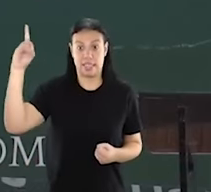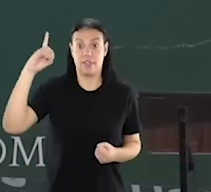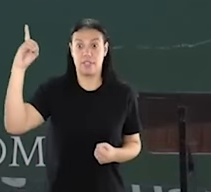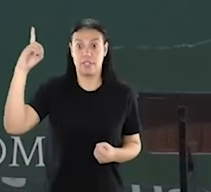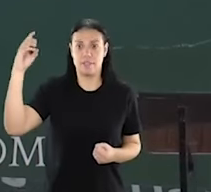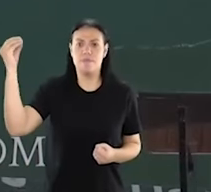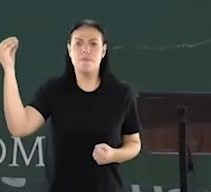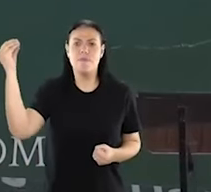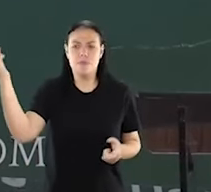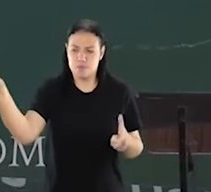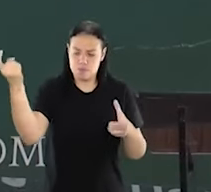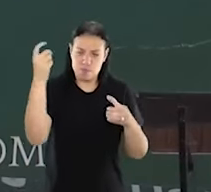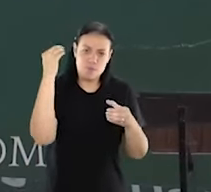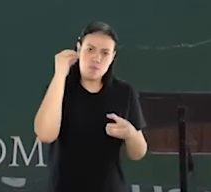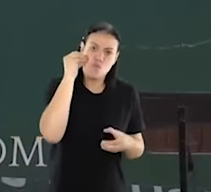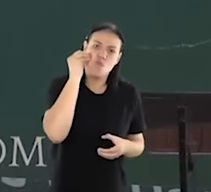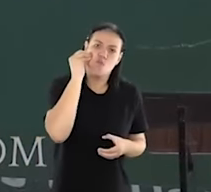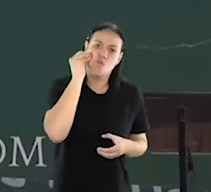Passaram-se mais 4 anos.